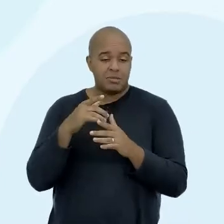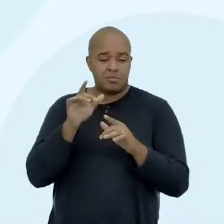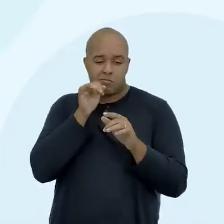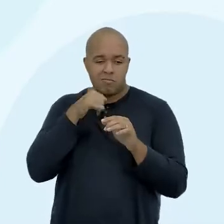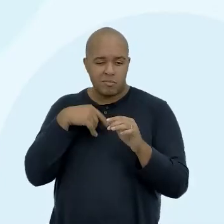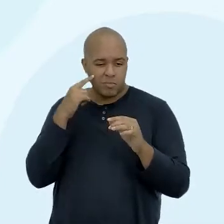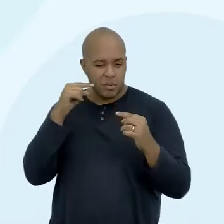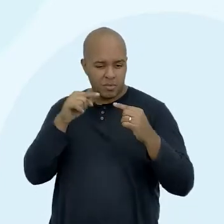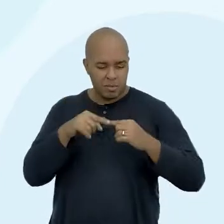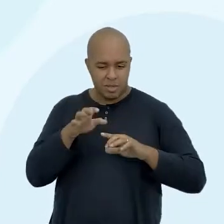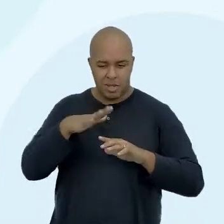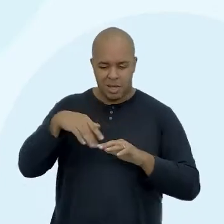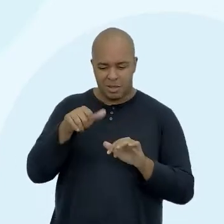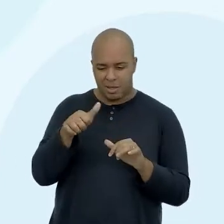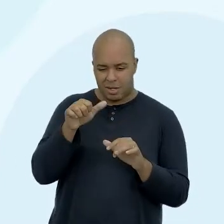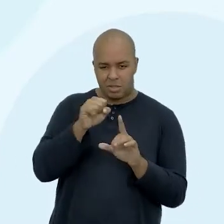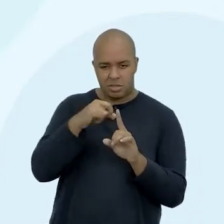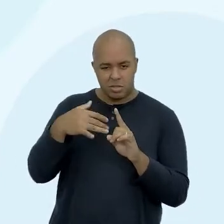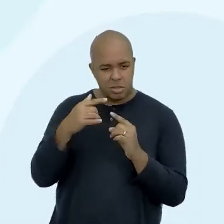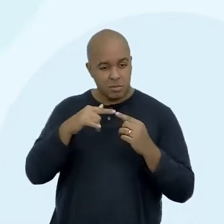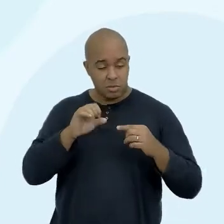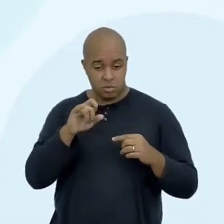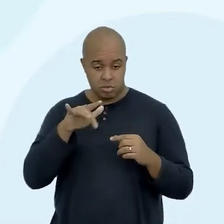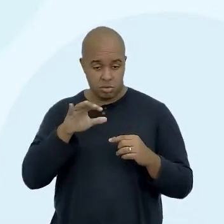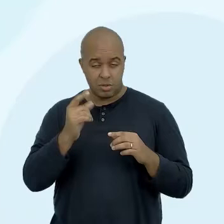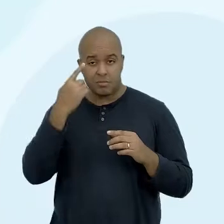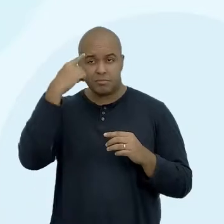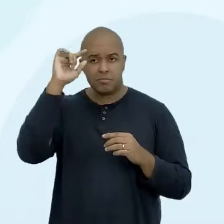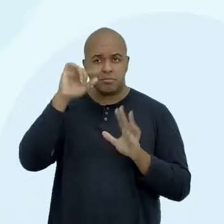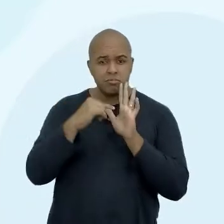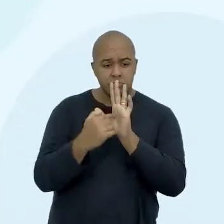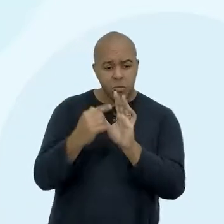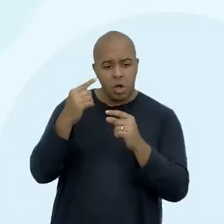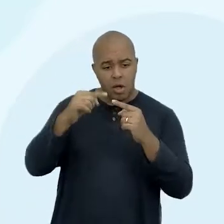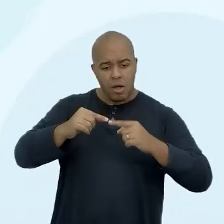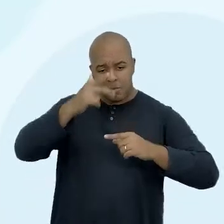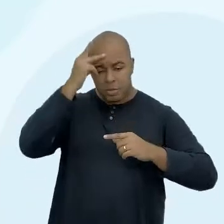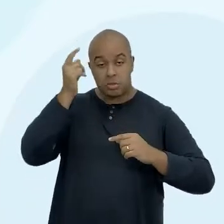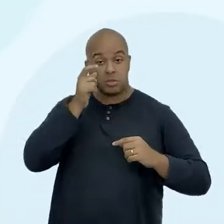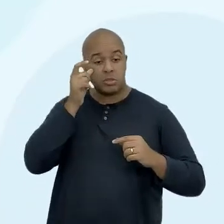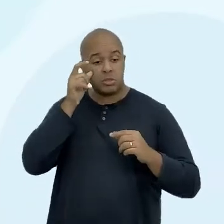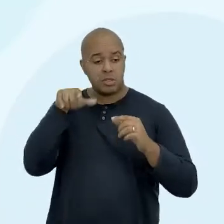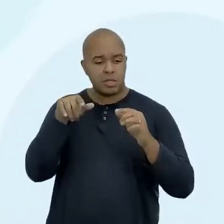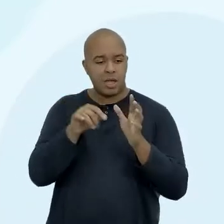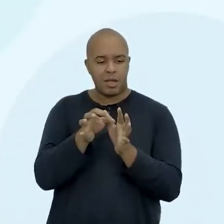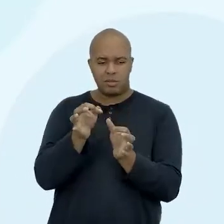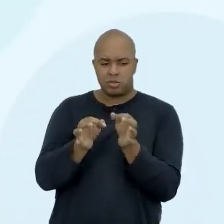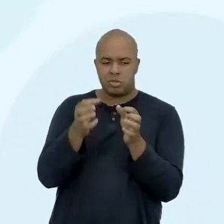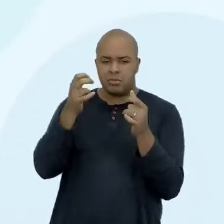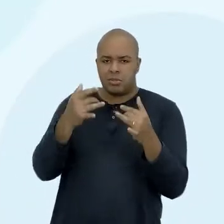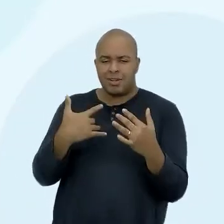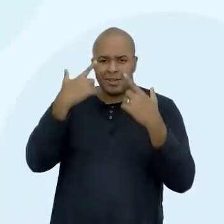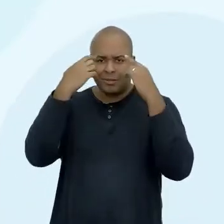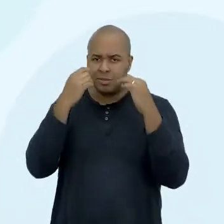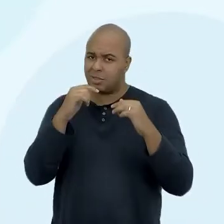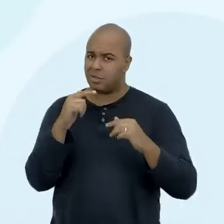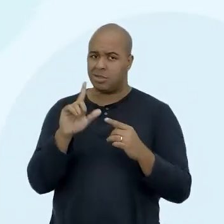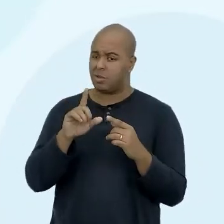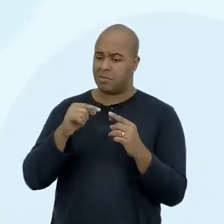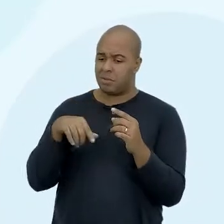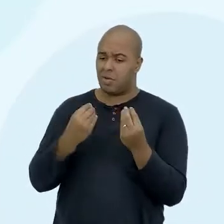análise sociológica expressa um viés ideológico por parte de pessoas interessadas em justificar violências